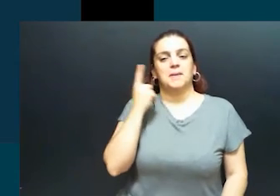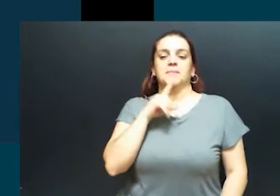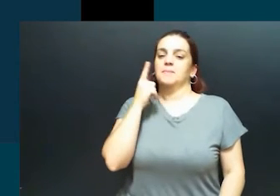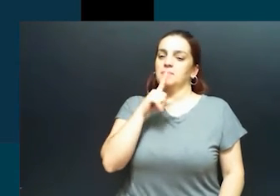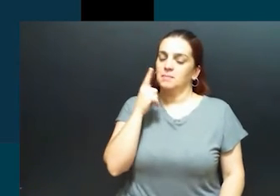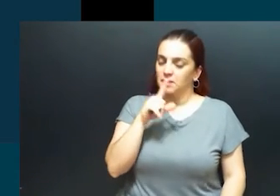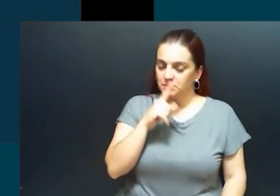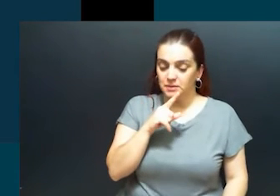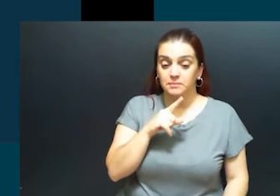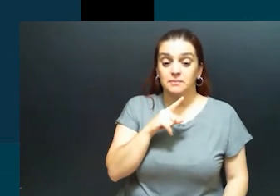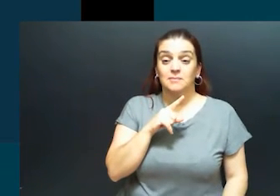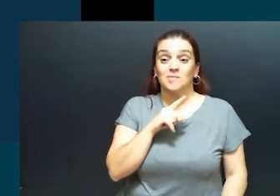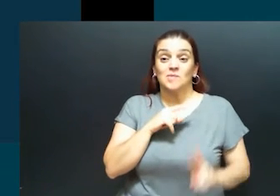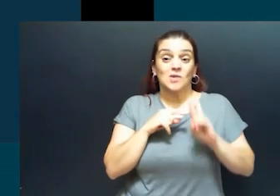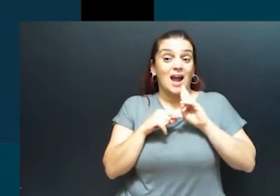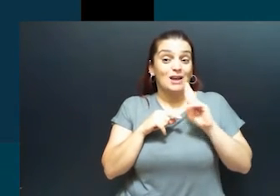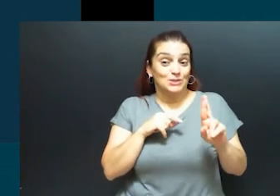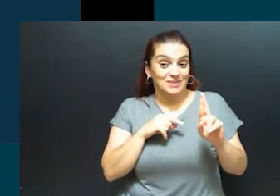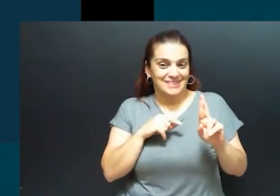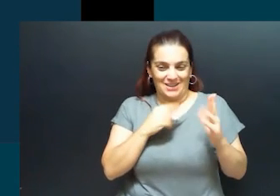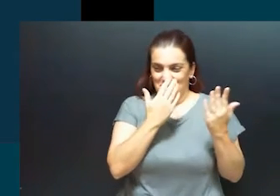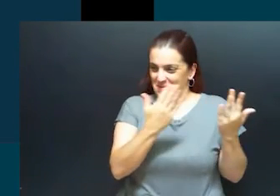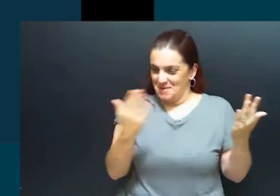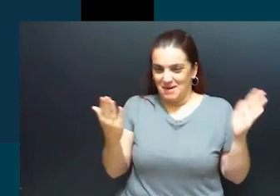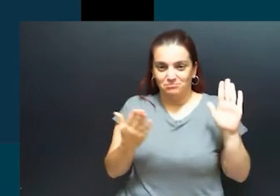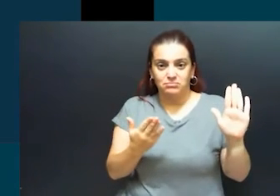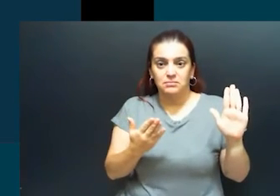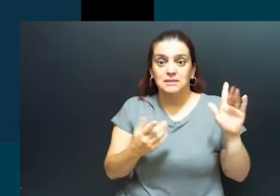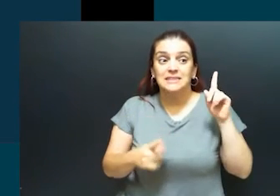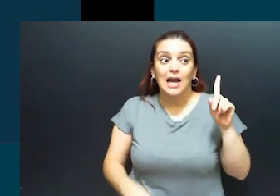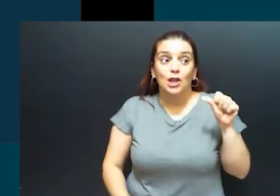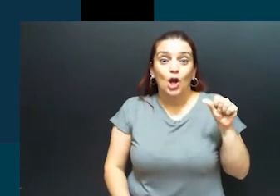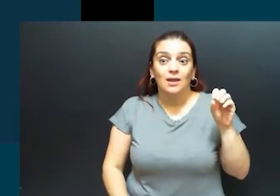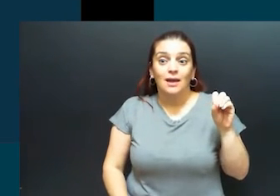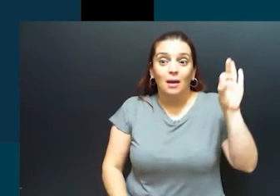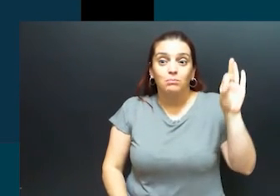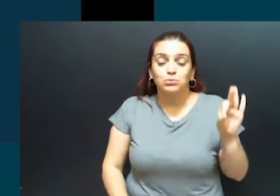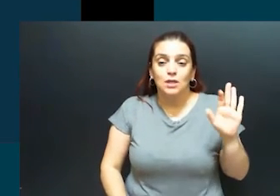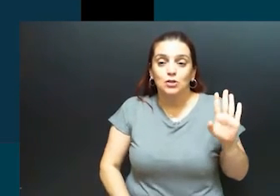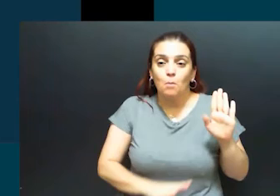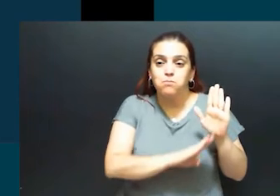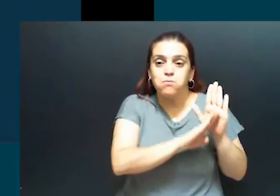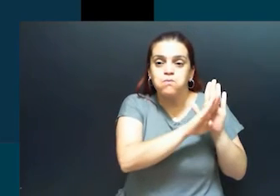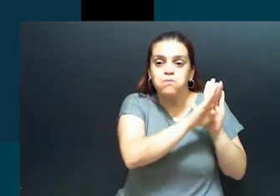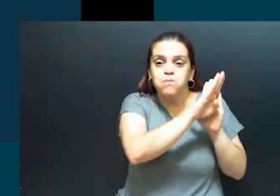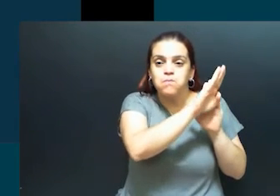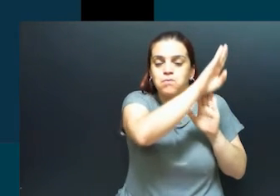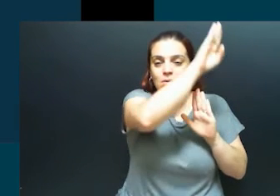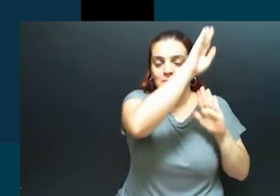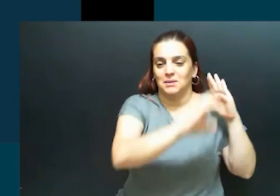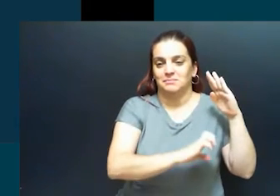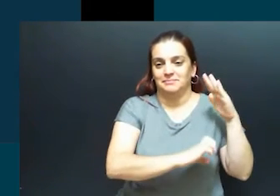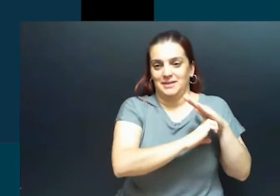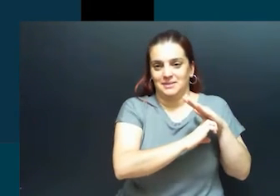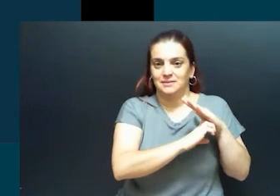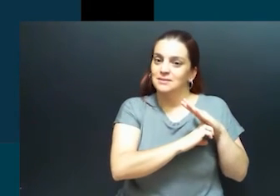né, dessa experiência foi que a empresa conseguiu crescer 180%. Né? Então, a gente vê que isso é